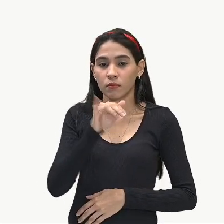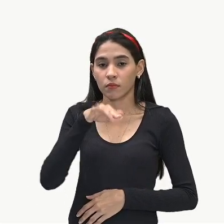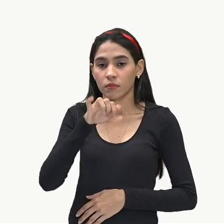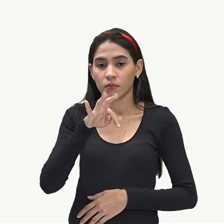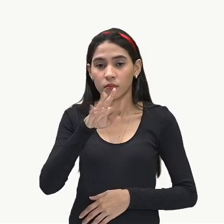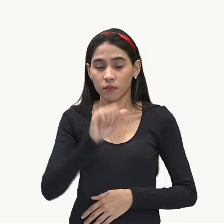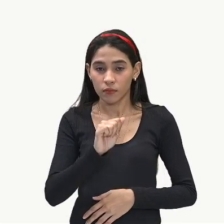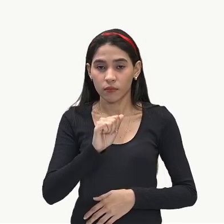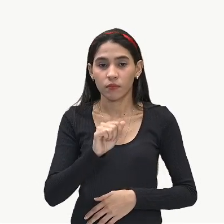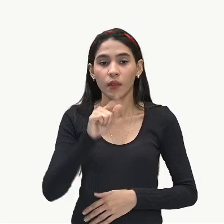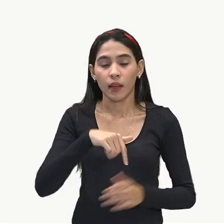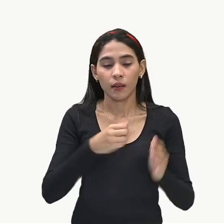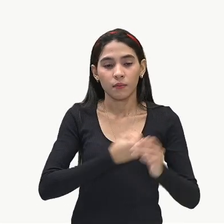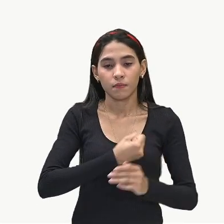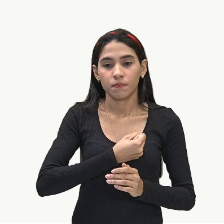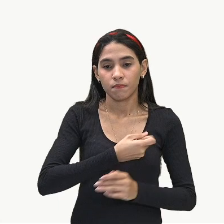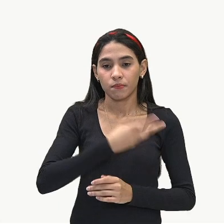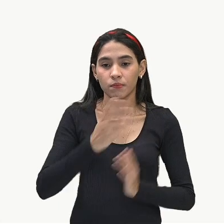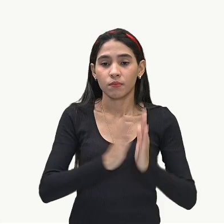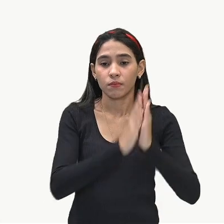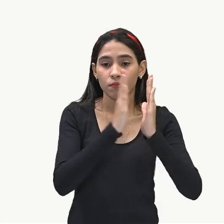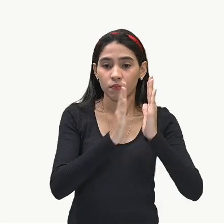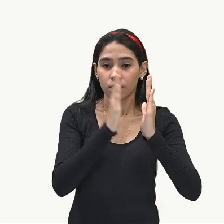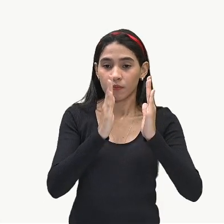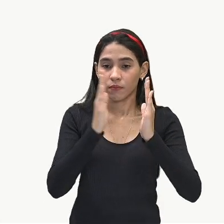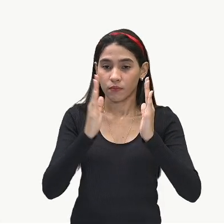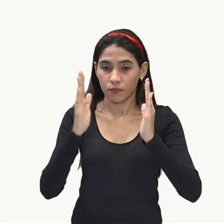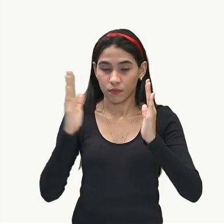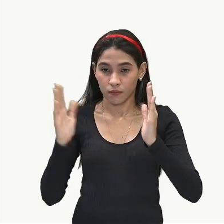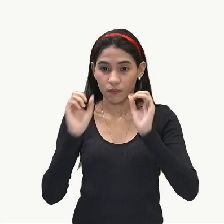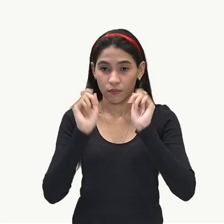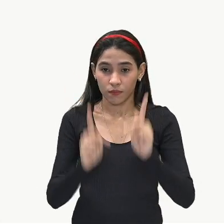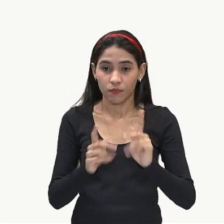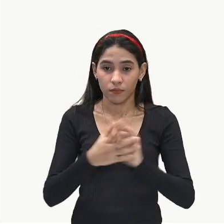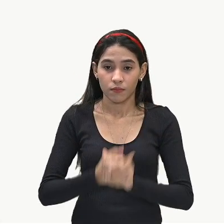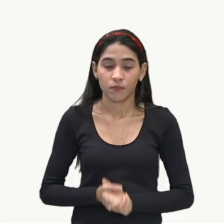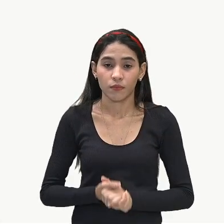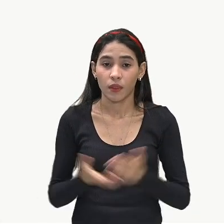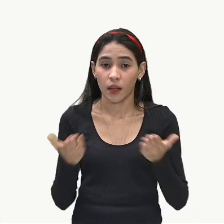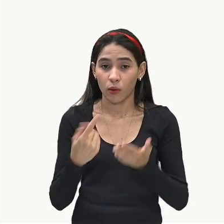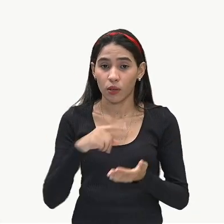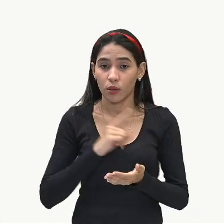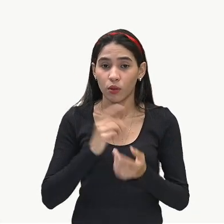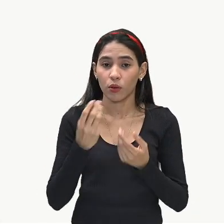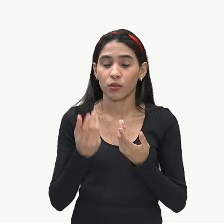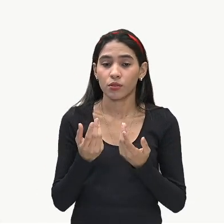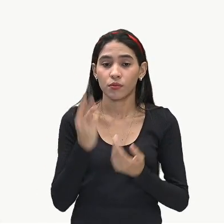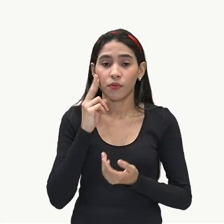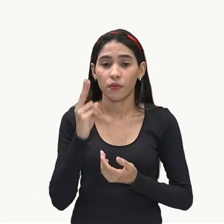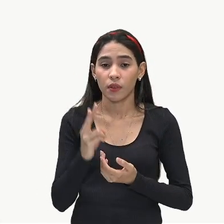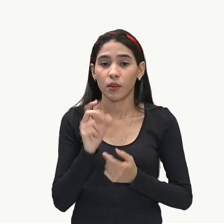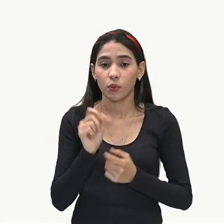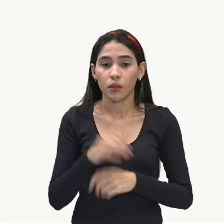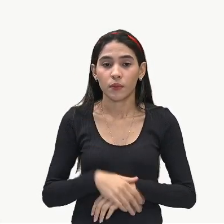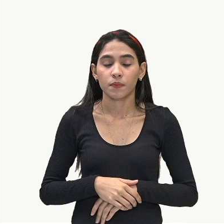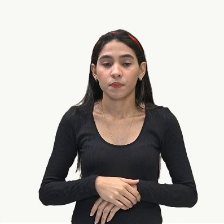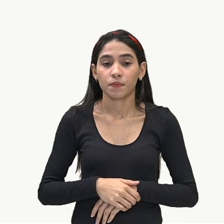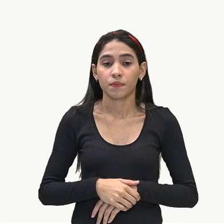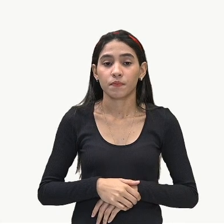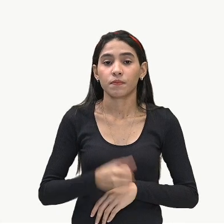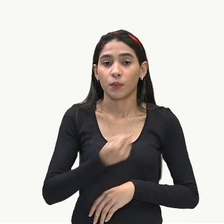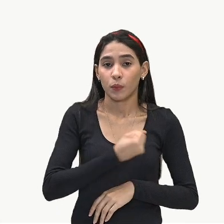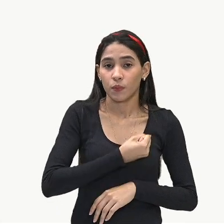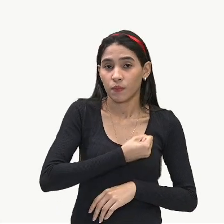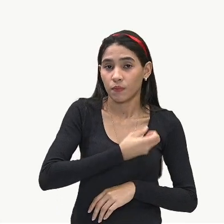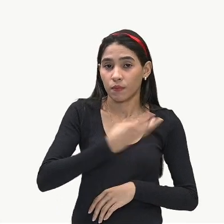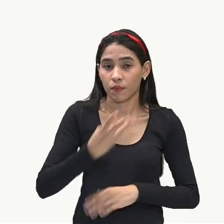2 exemplos de sequências numéricas infinitas, tá? Vamos ver agora a sequência numérica